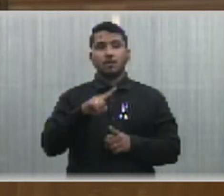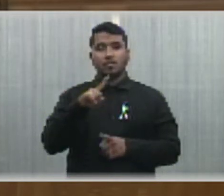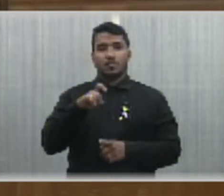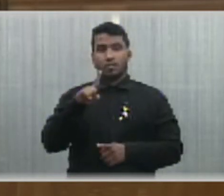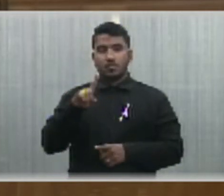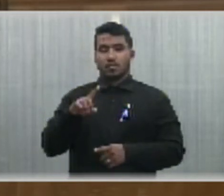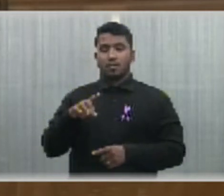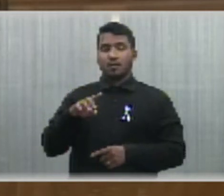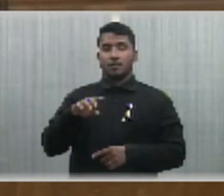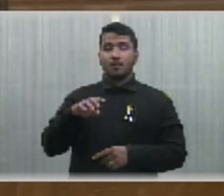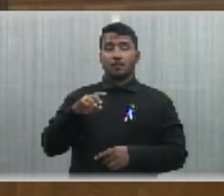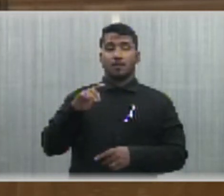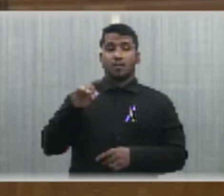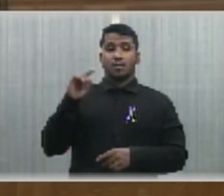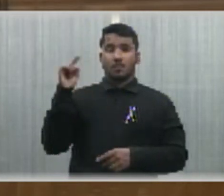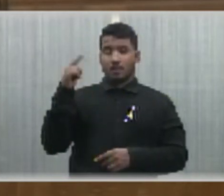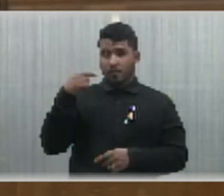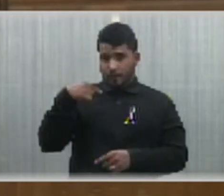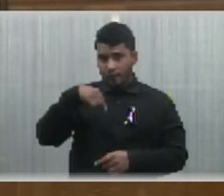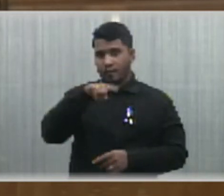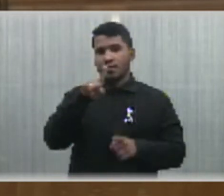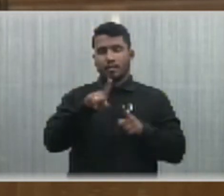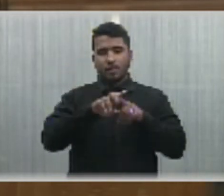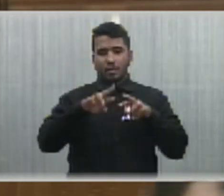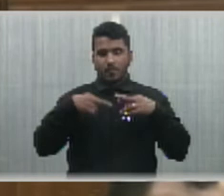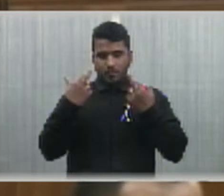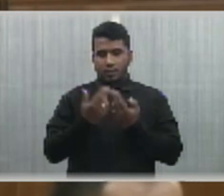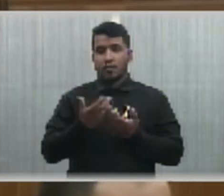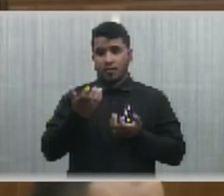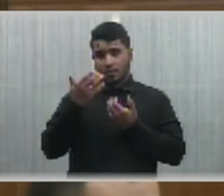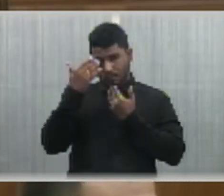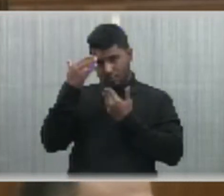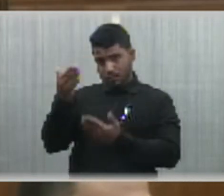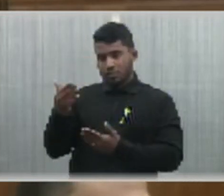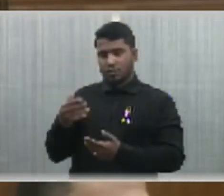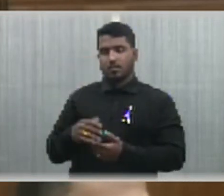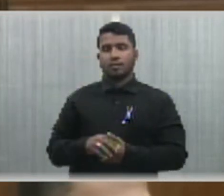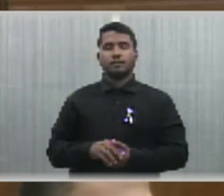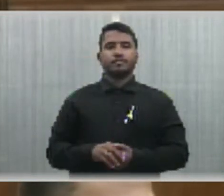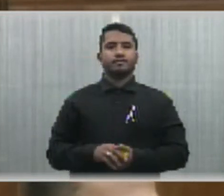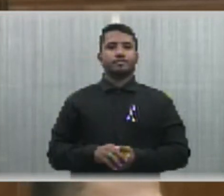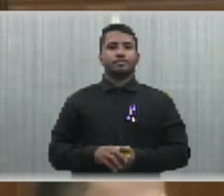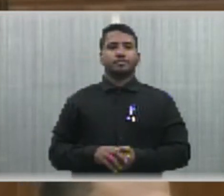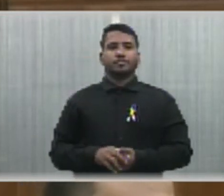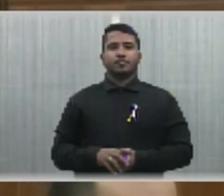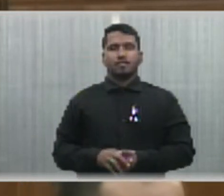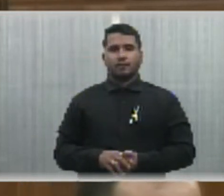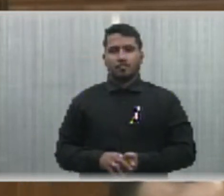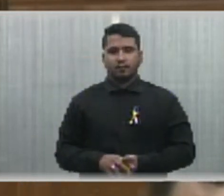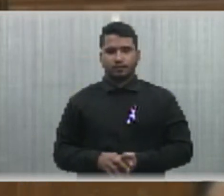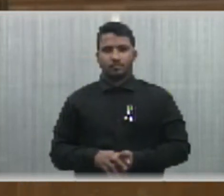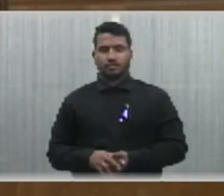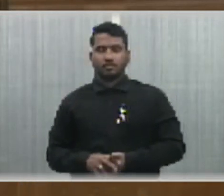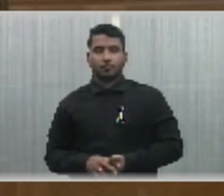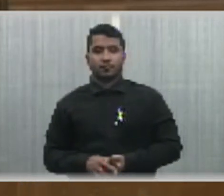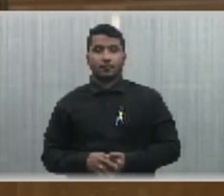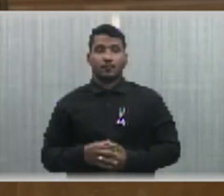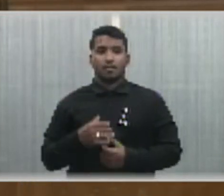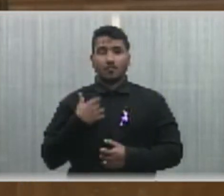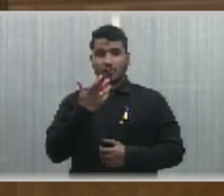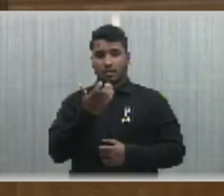Zebeca, que estiveram lá. Então, eu quero agradecer aí a atenção. Gostaria também, senhor presidente, de